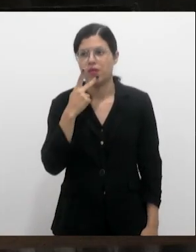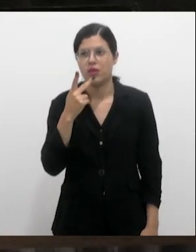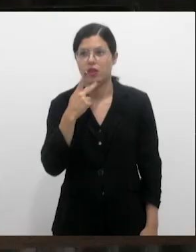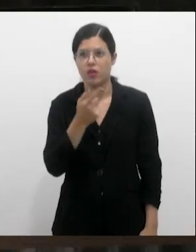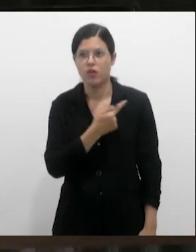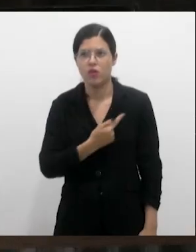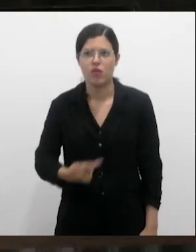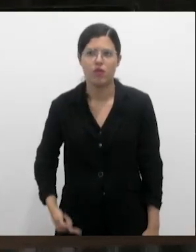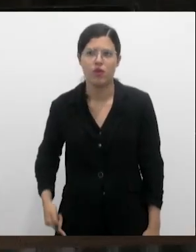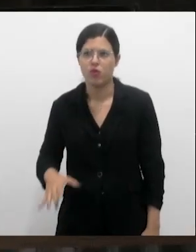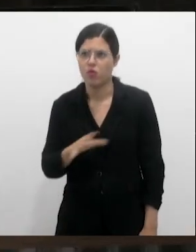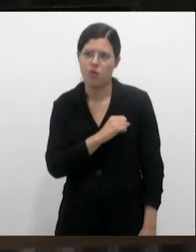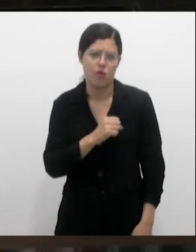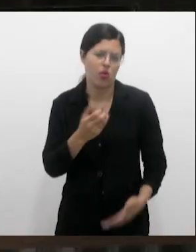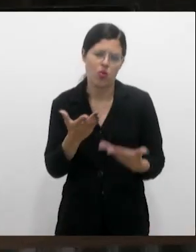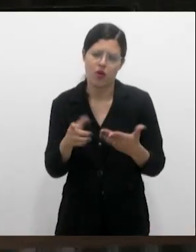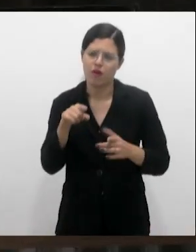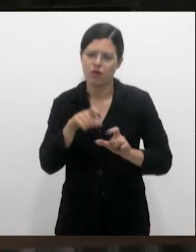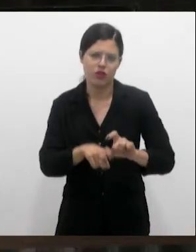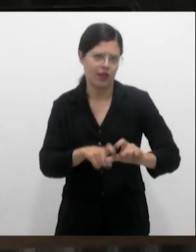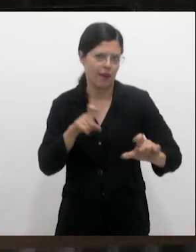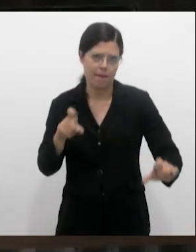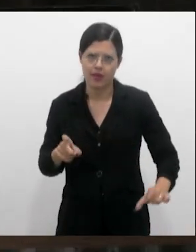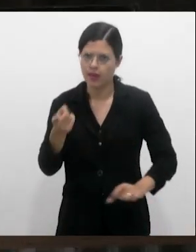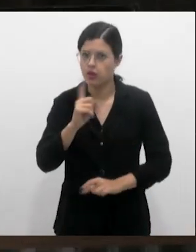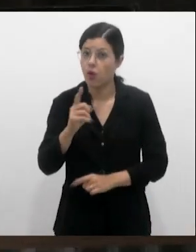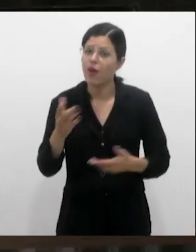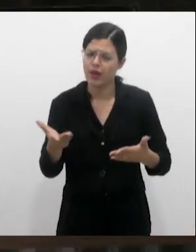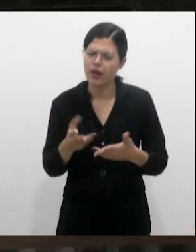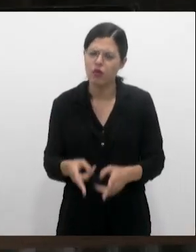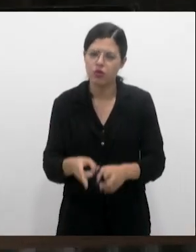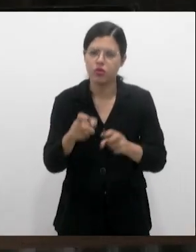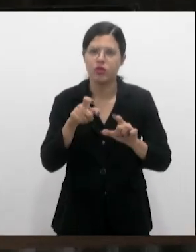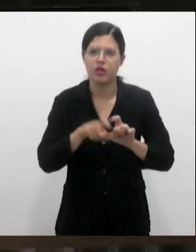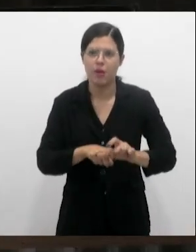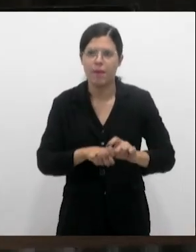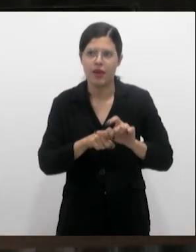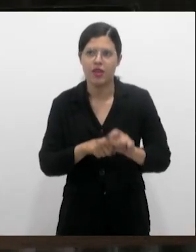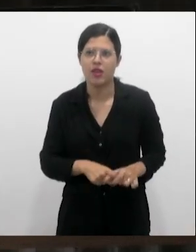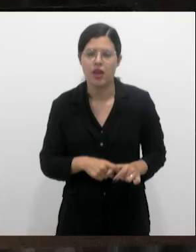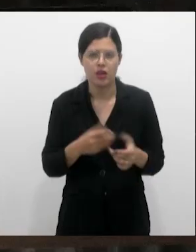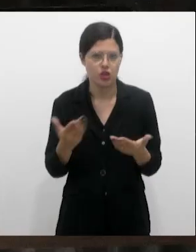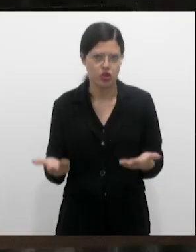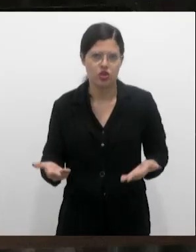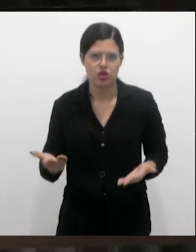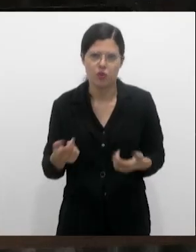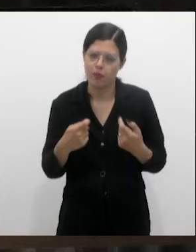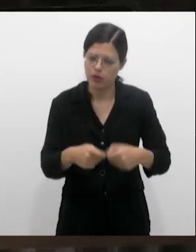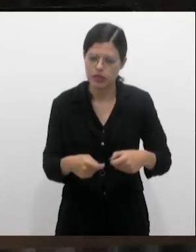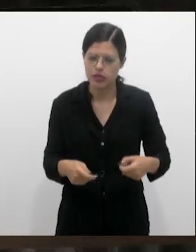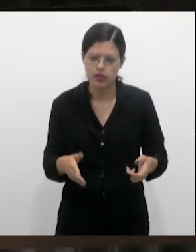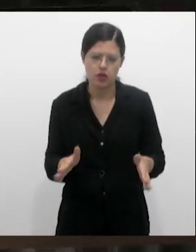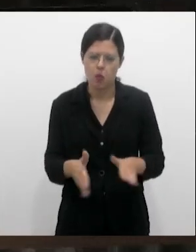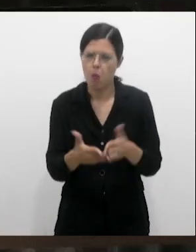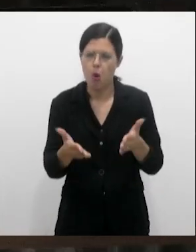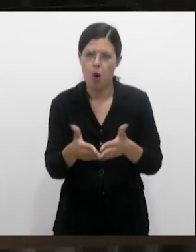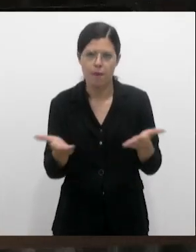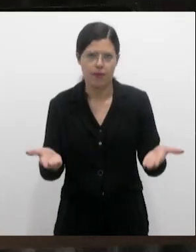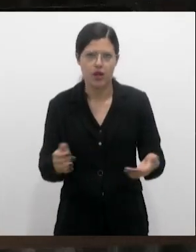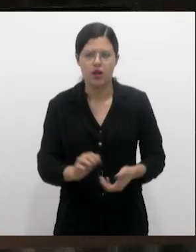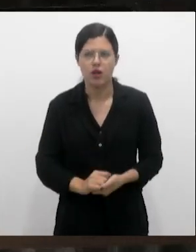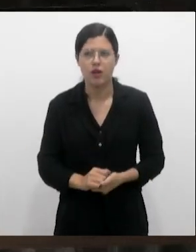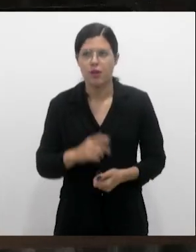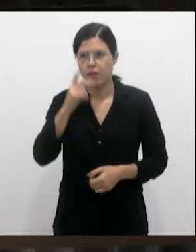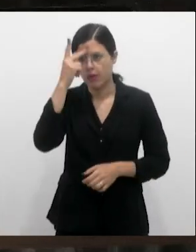governo, no amor, não quer você independente. Quer você dependente, aqui na mão dele, vivendo de migalhas. E aí quem